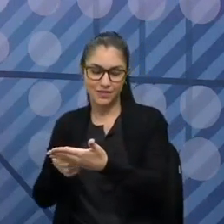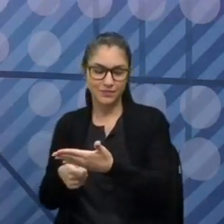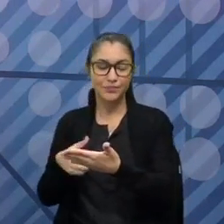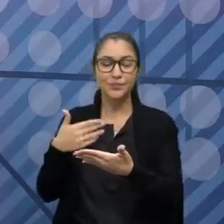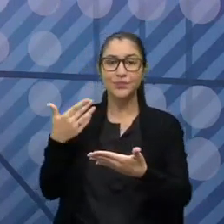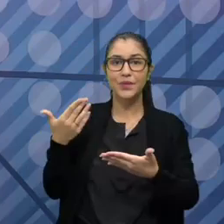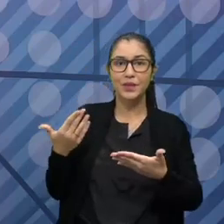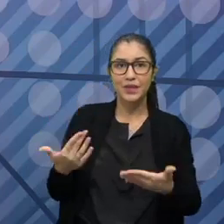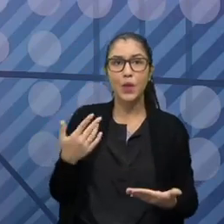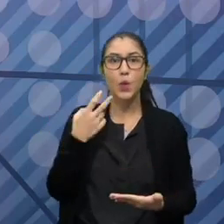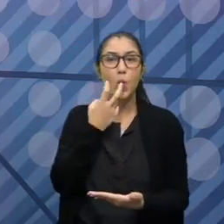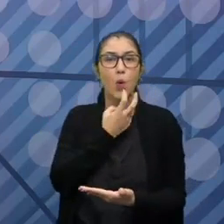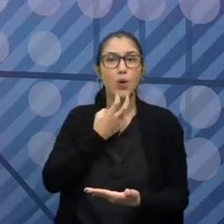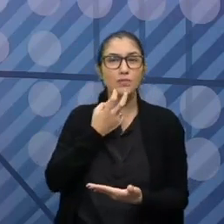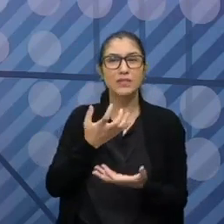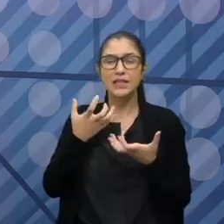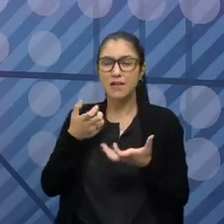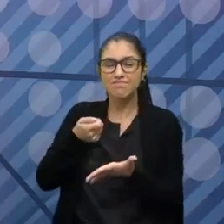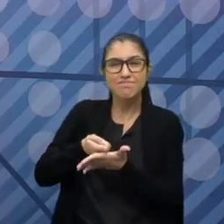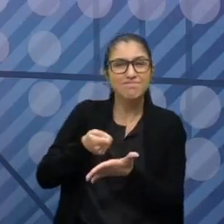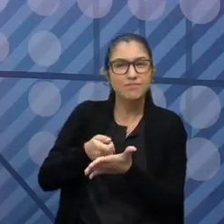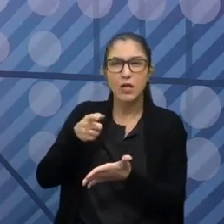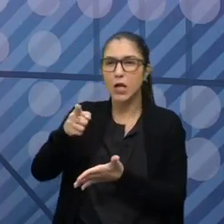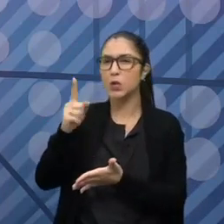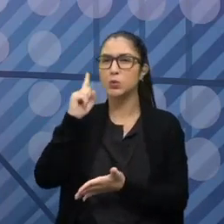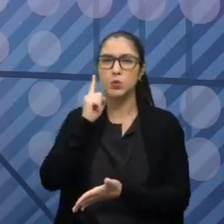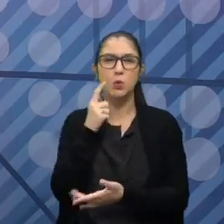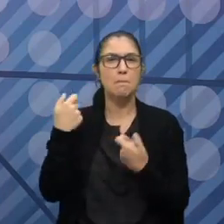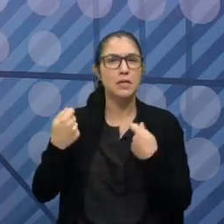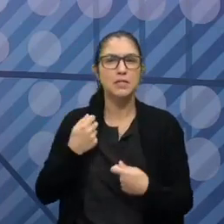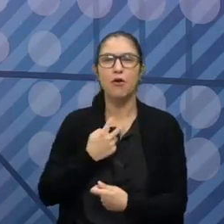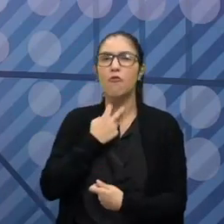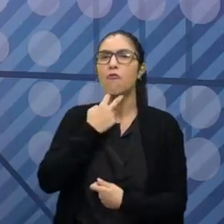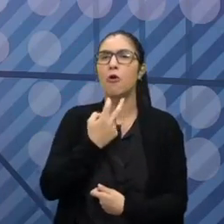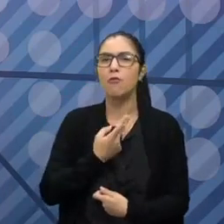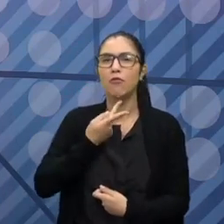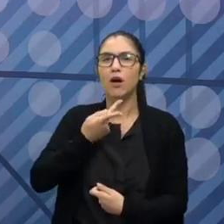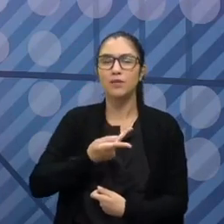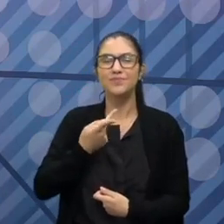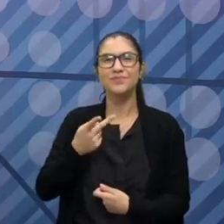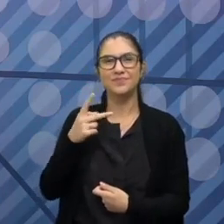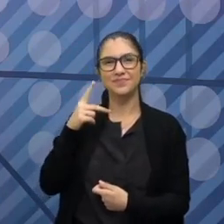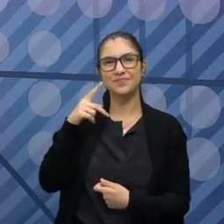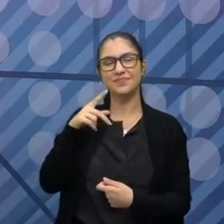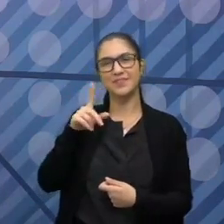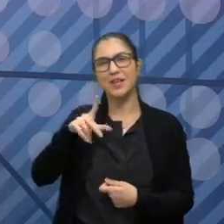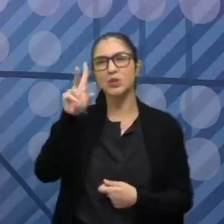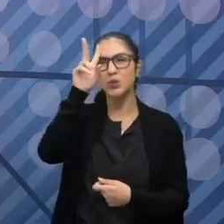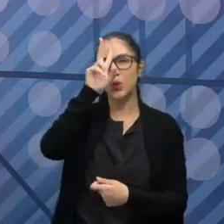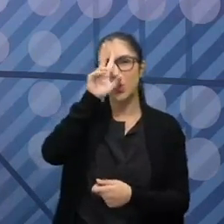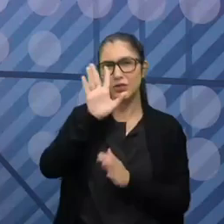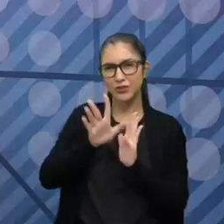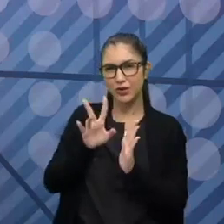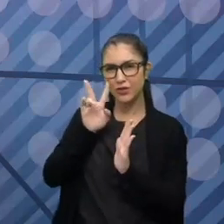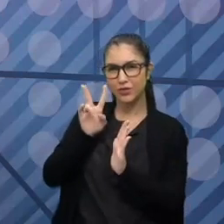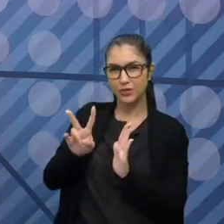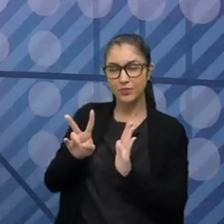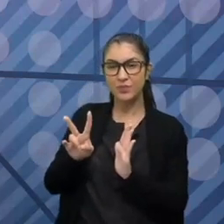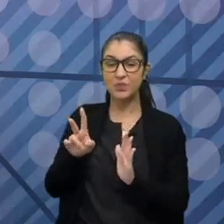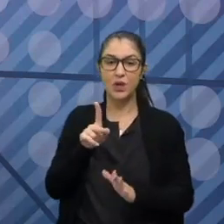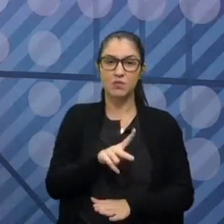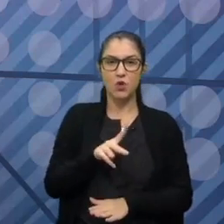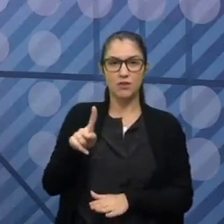Então, o oralismo faz de tudo para o surdo falar. É aquelas imagens que a gente tem ou histórias que nós ouvimos, onde